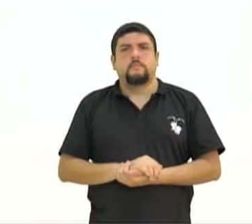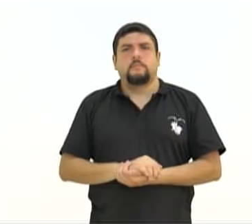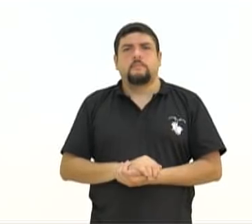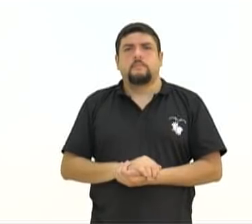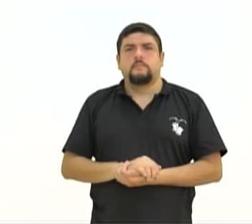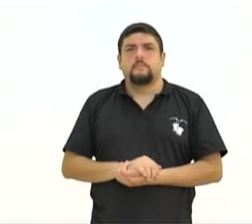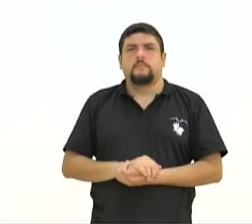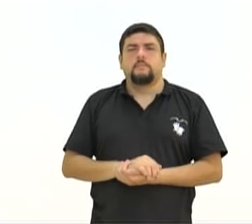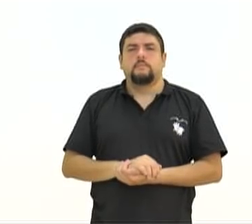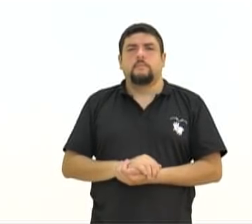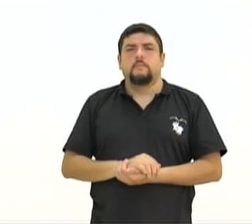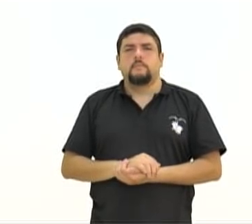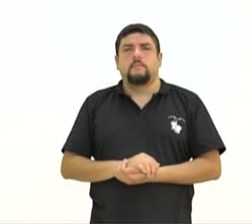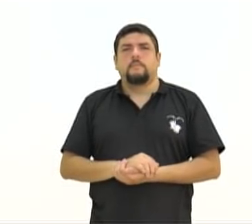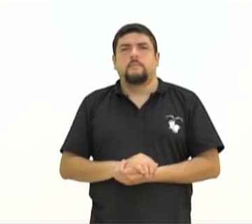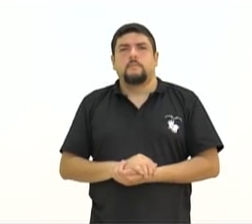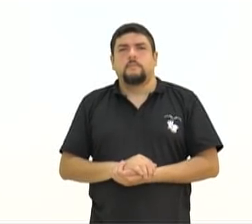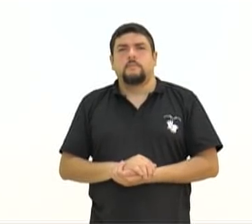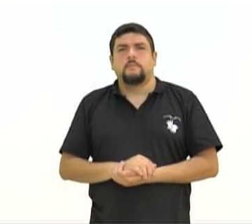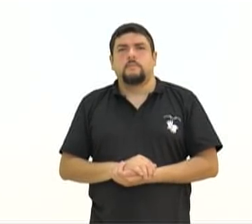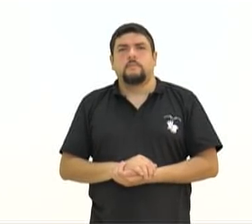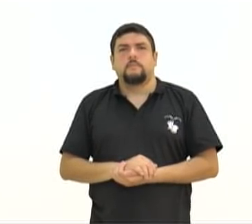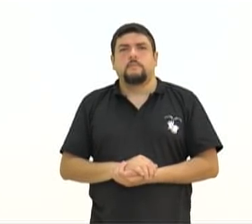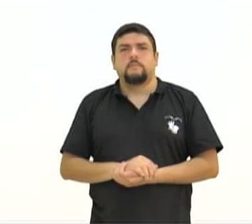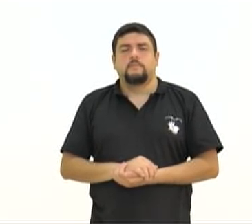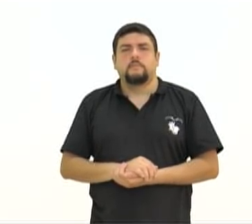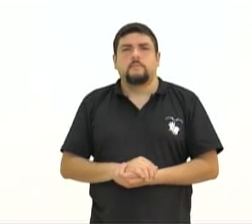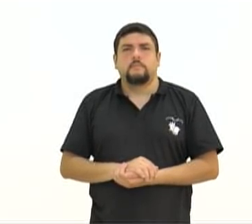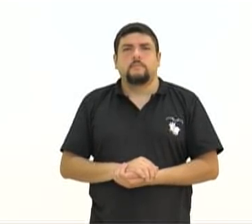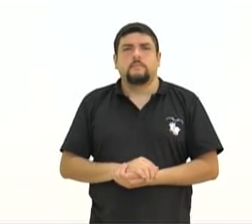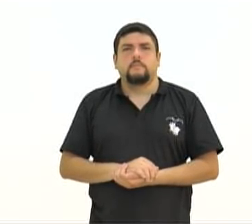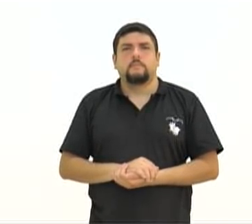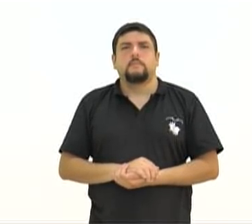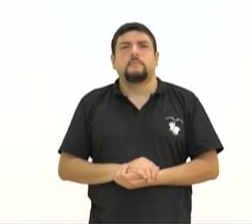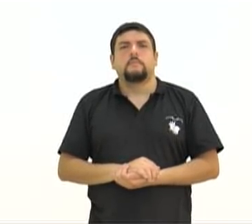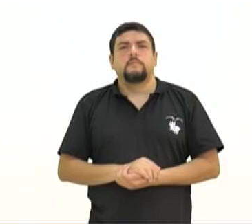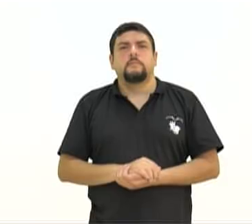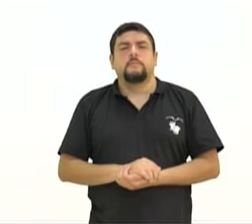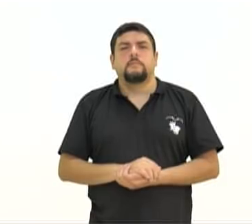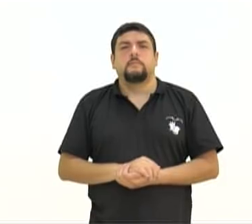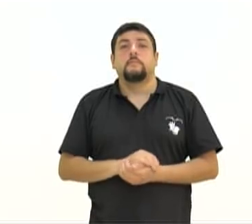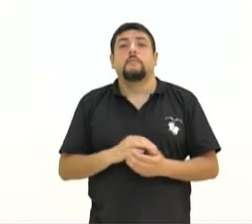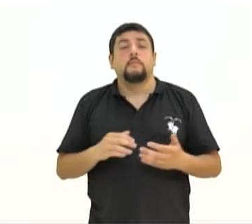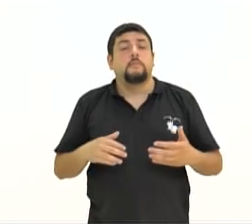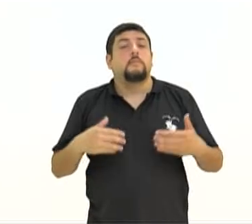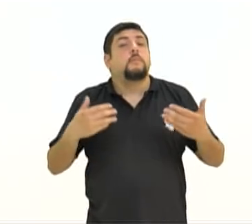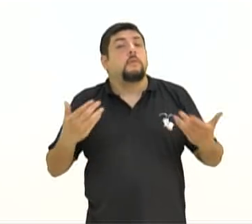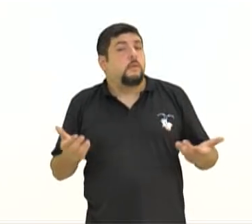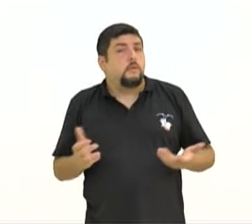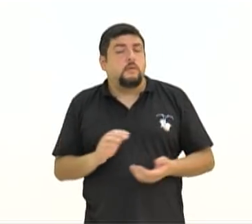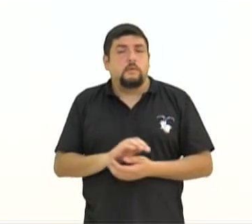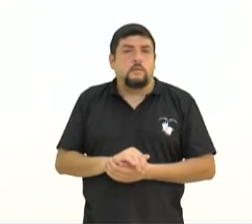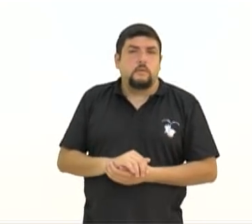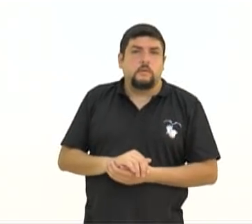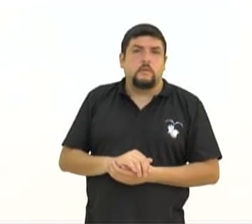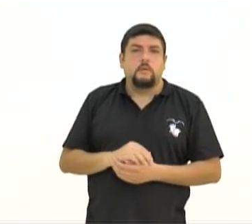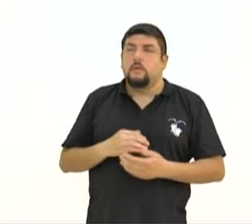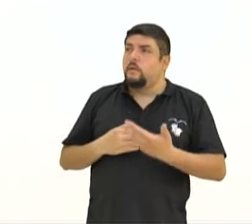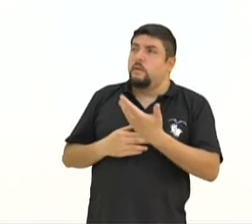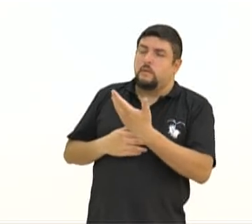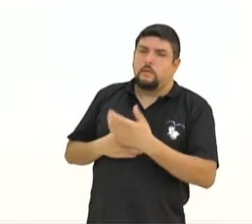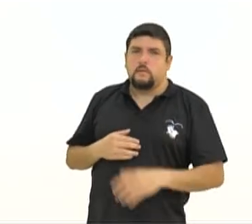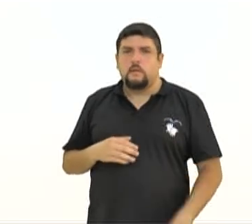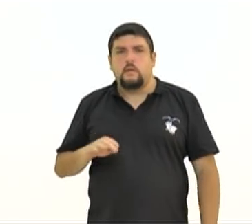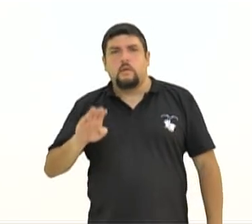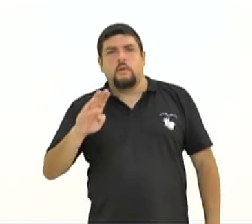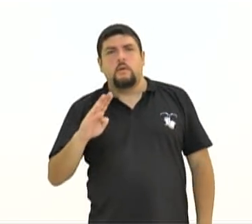ali um fragmento, né, não está presente, certo? E agora, nesse caso aqui, bonde,